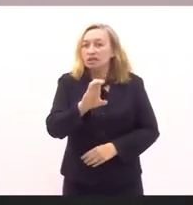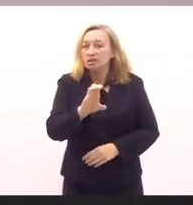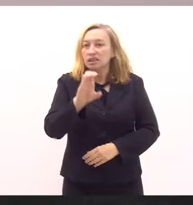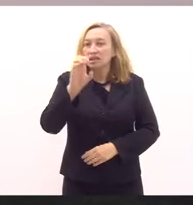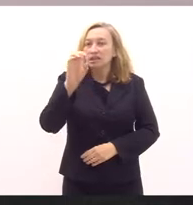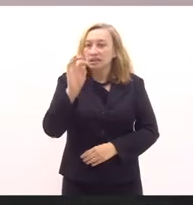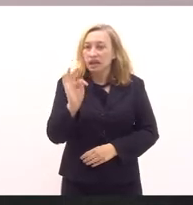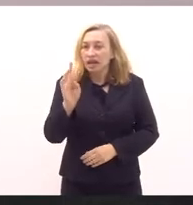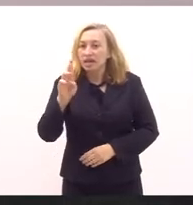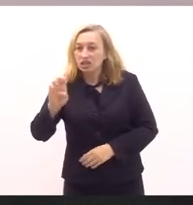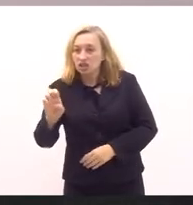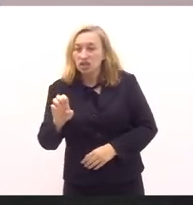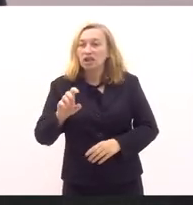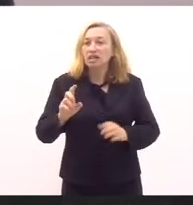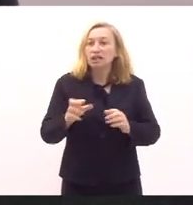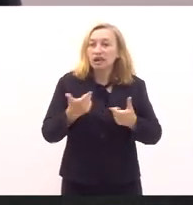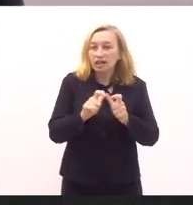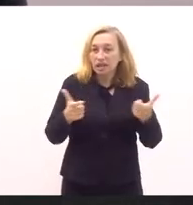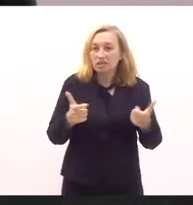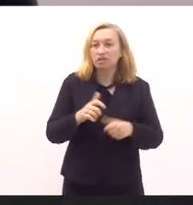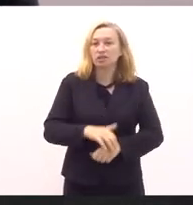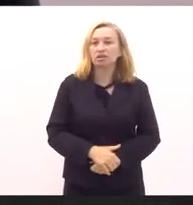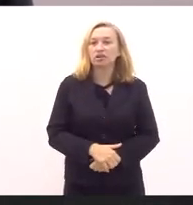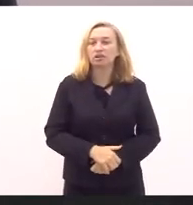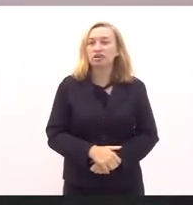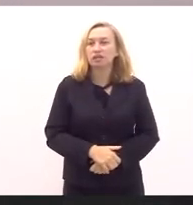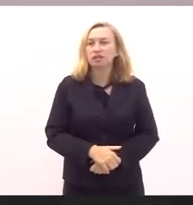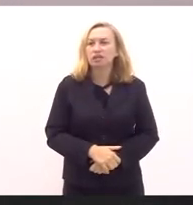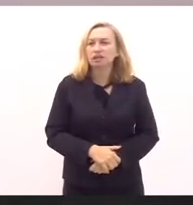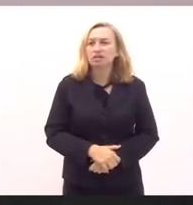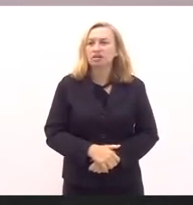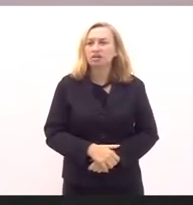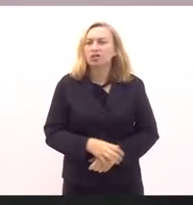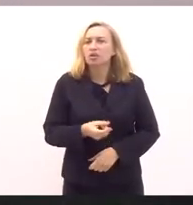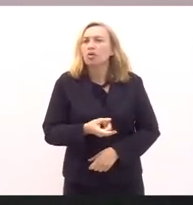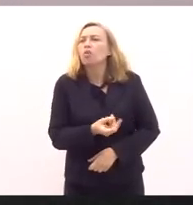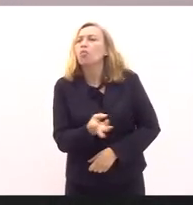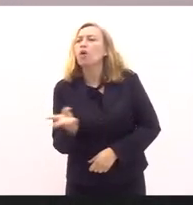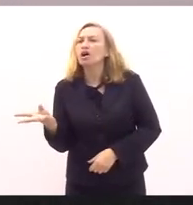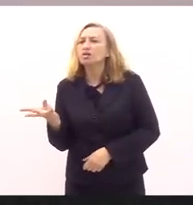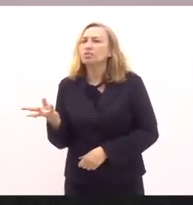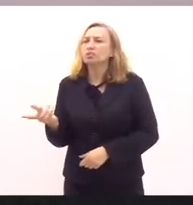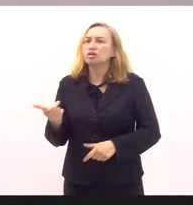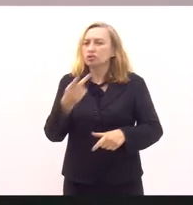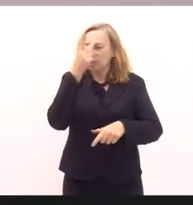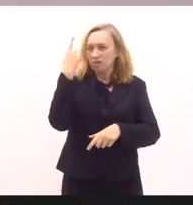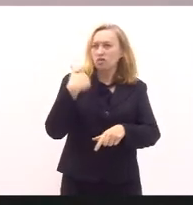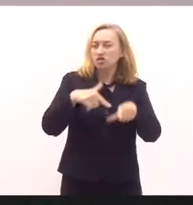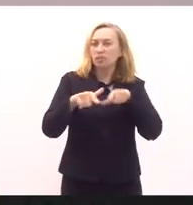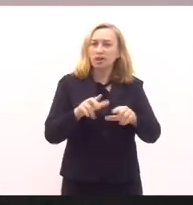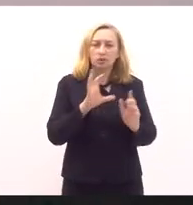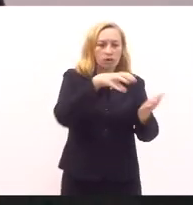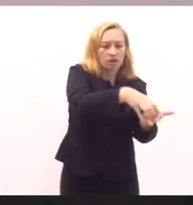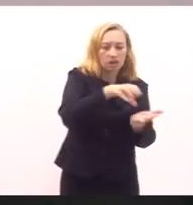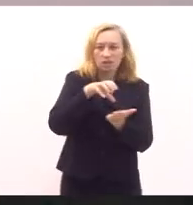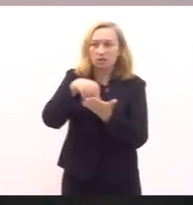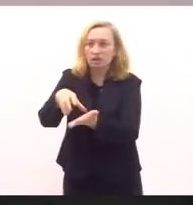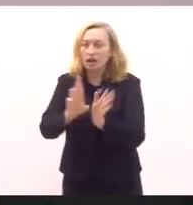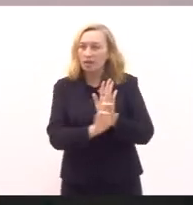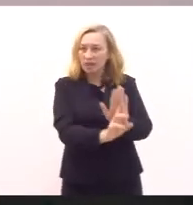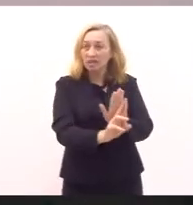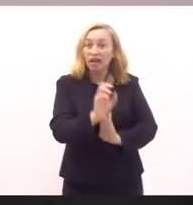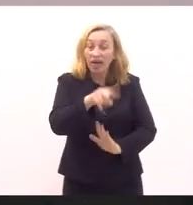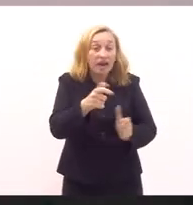grande, muito grande. A contagem de trabalhadores que cada central dessa representa é